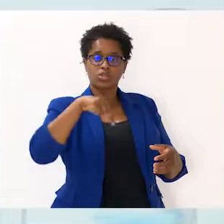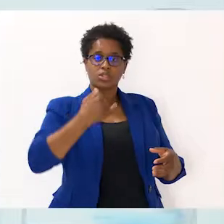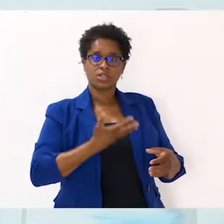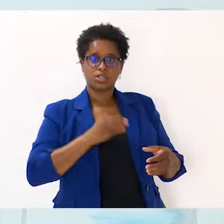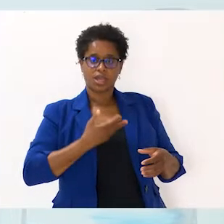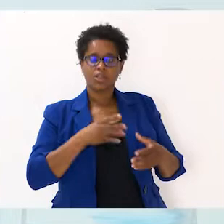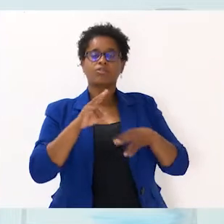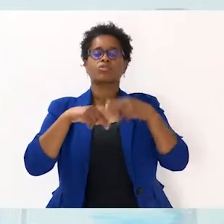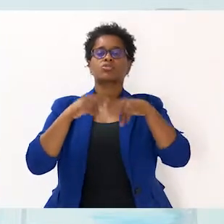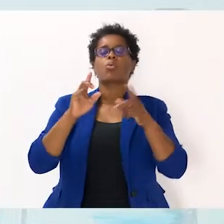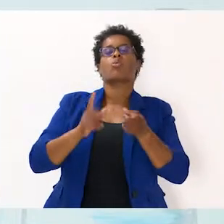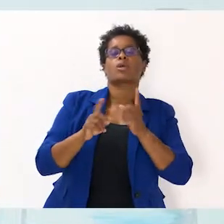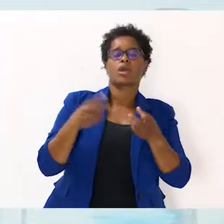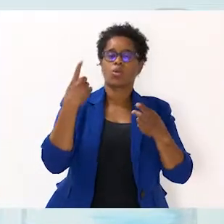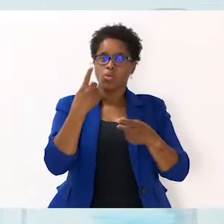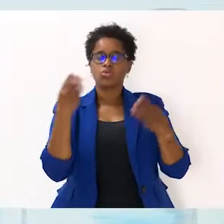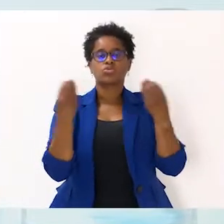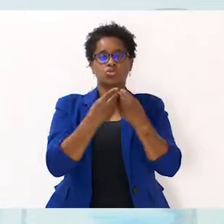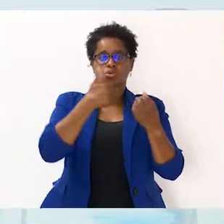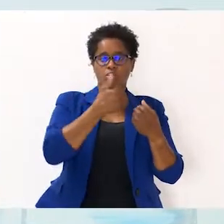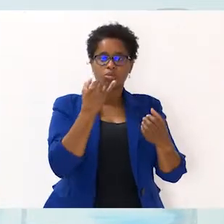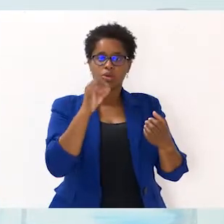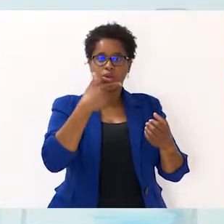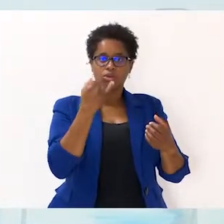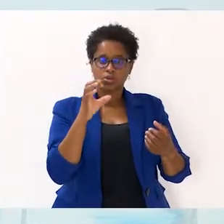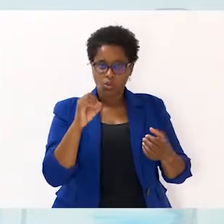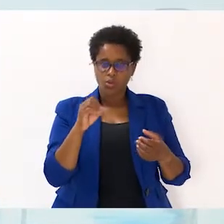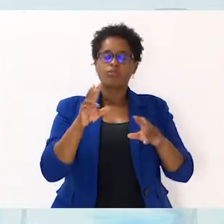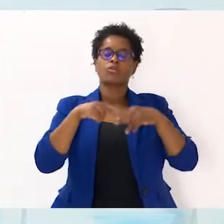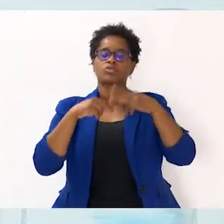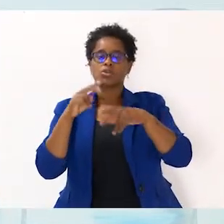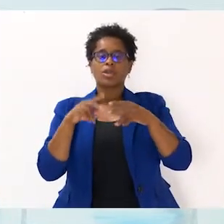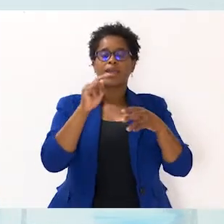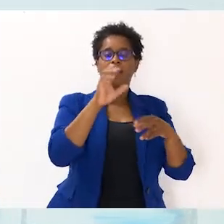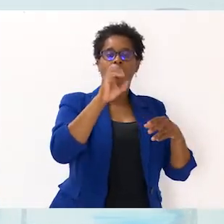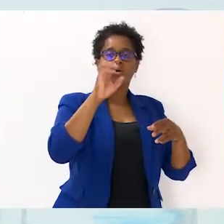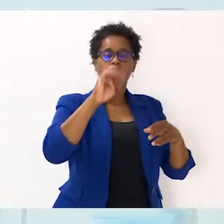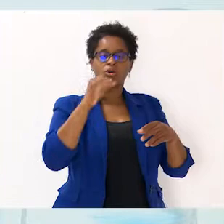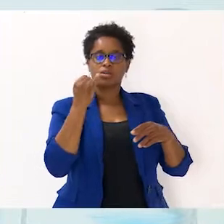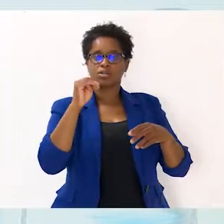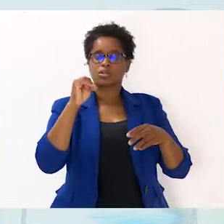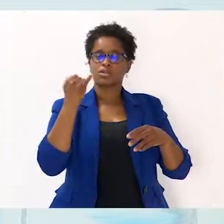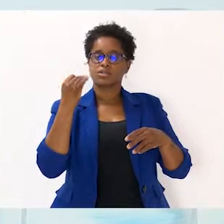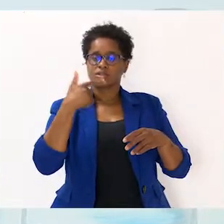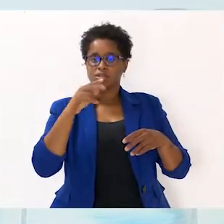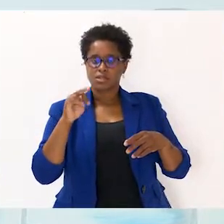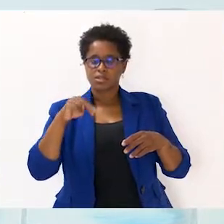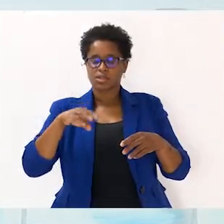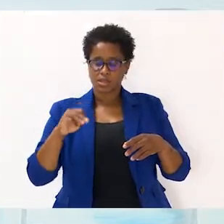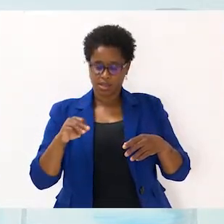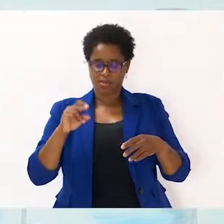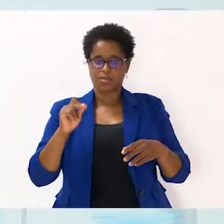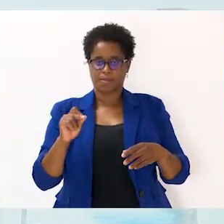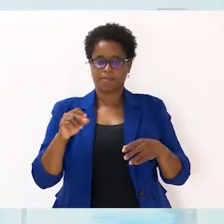quê? Juntamente com o biótopo, vão formar o ecossistema, interagindo entre si, porque as